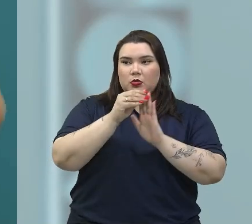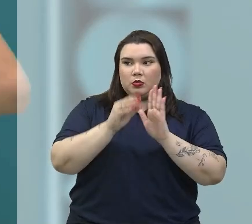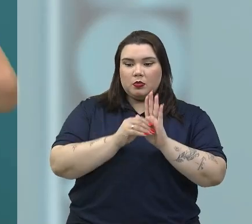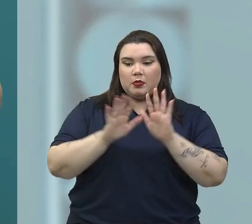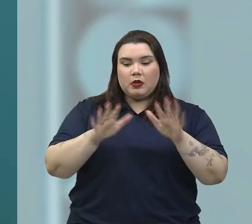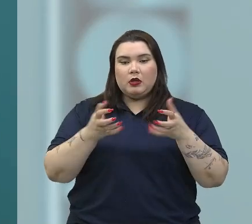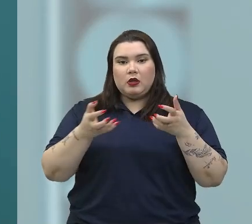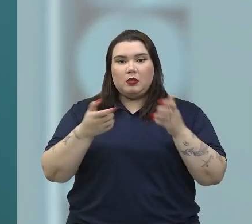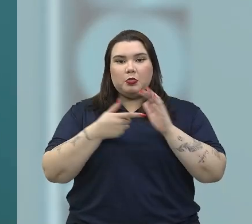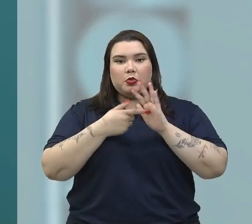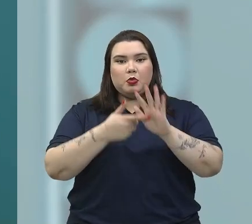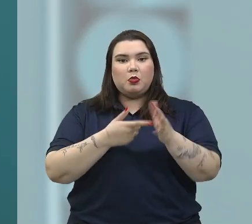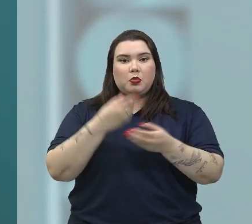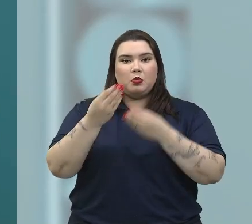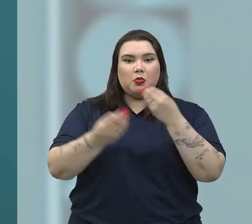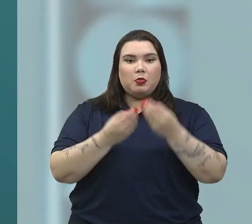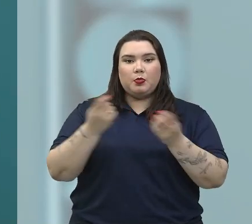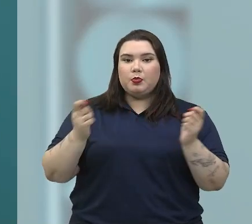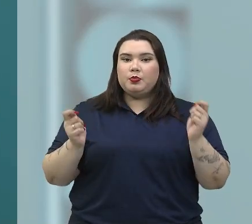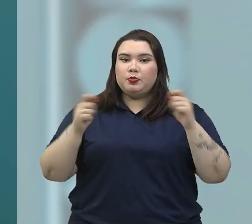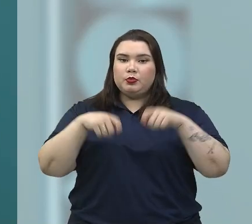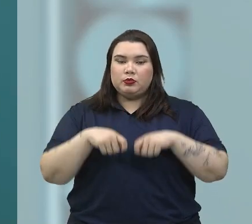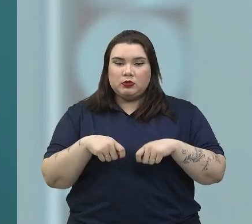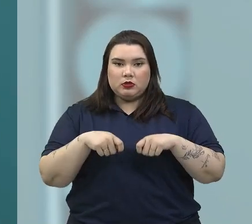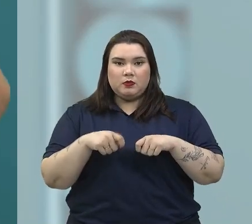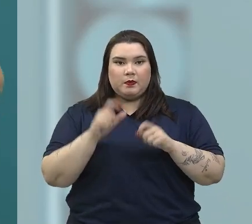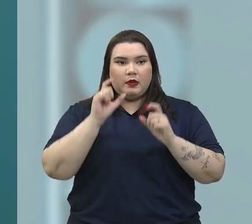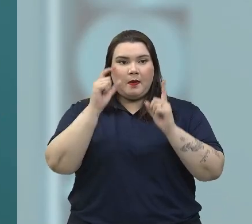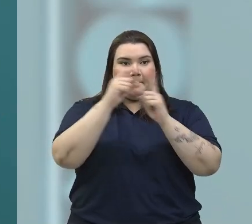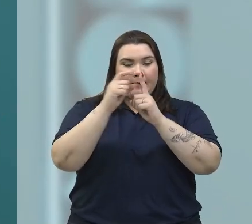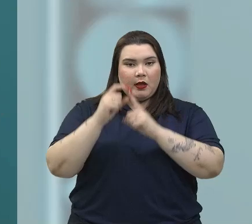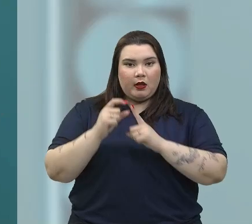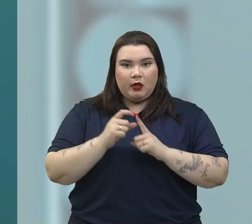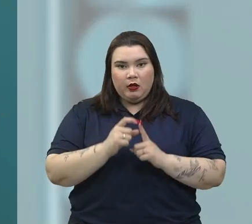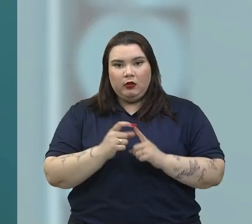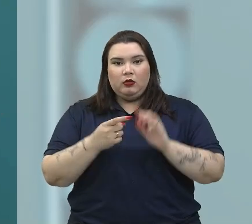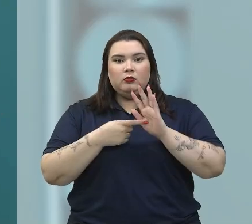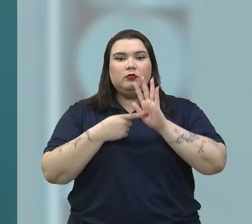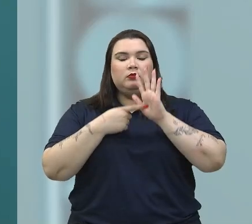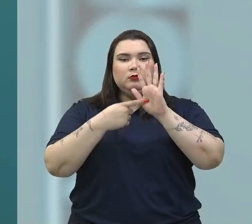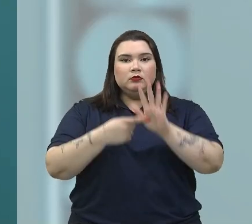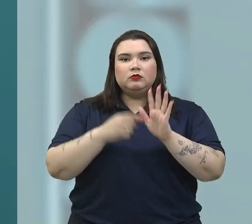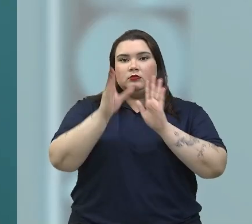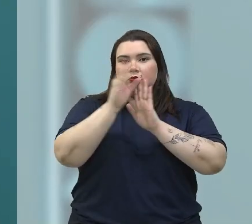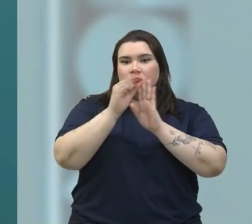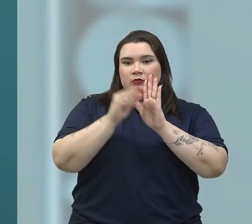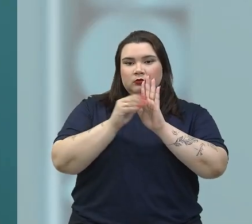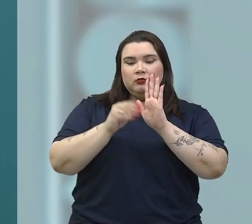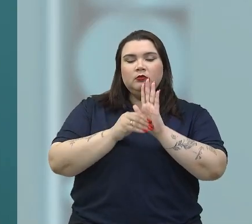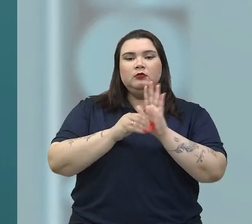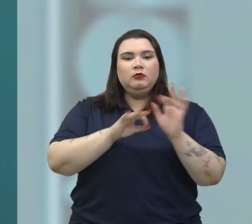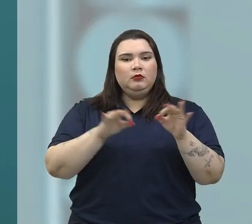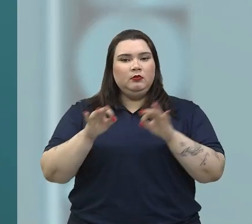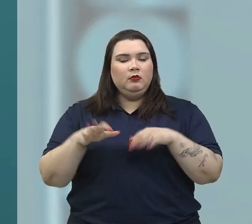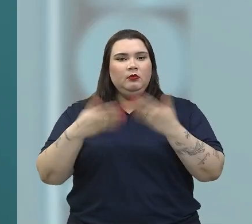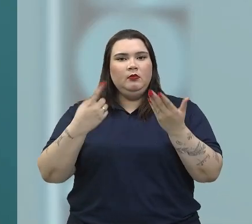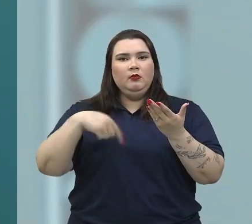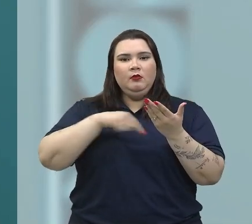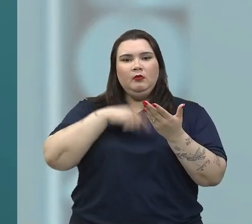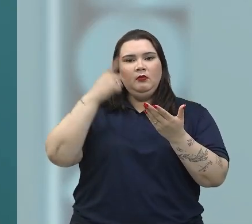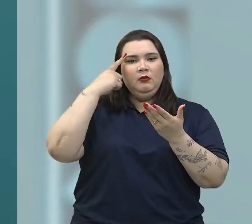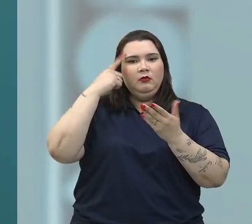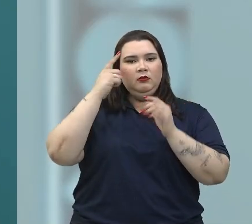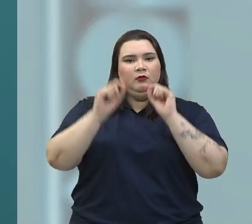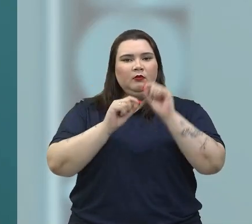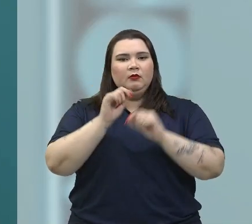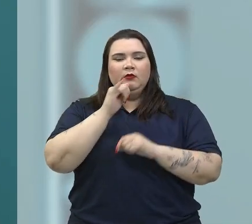quer mostrar como ele consegue, por meio das palavras, trazer esse conteúdo. Então, a gente vai pensar ali na questão, por exemplo, se for